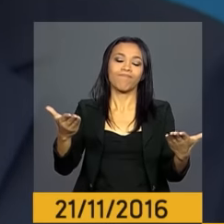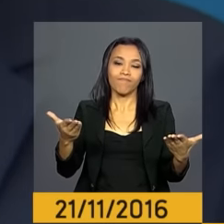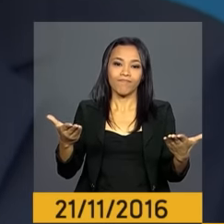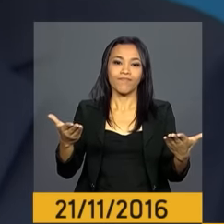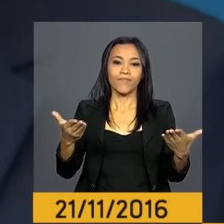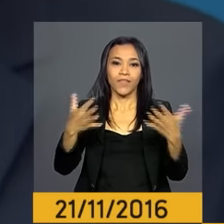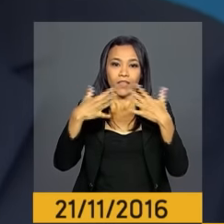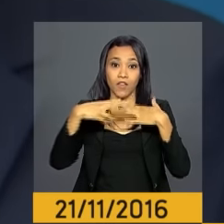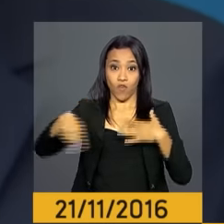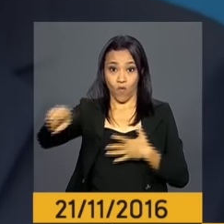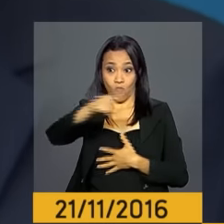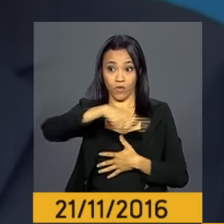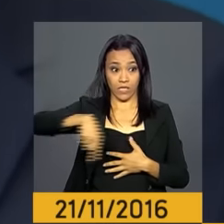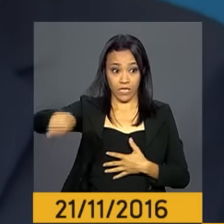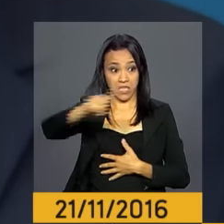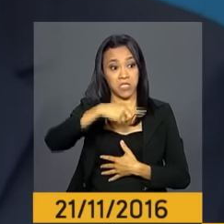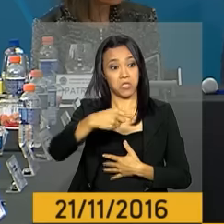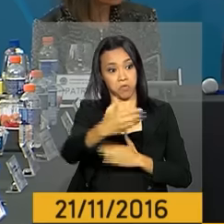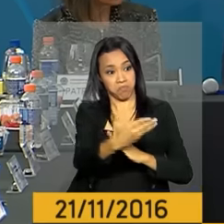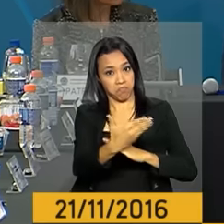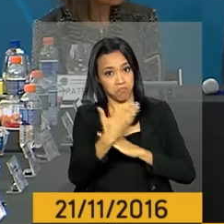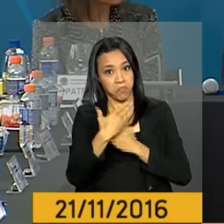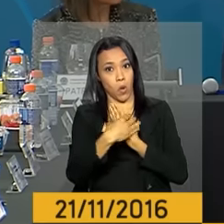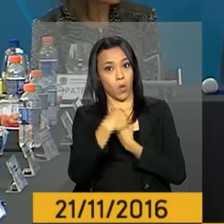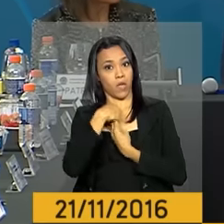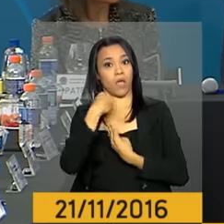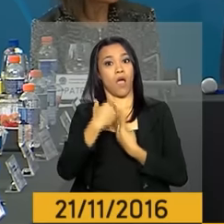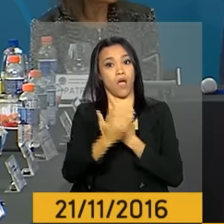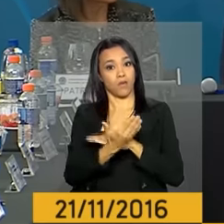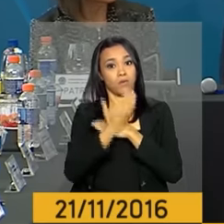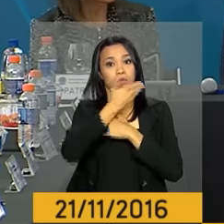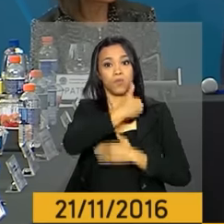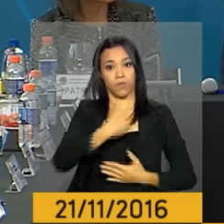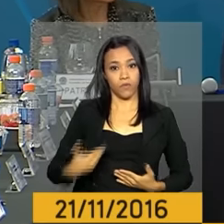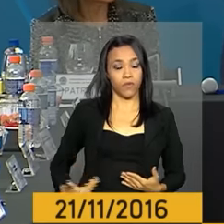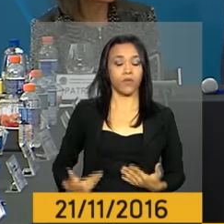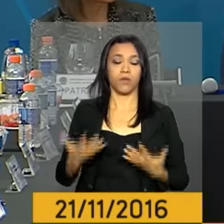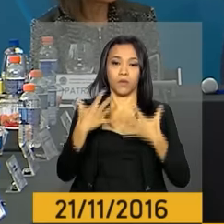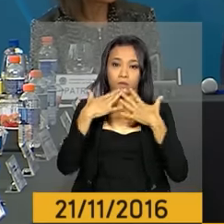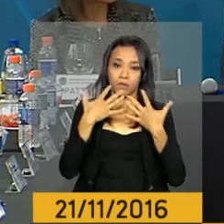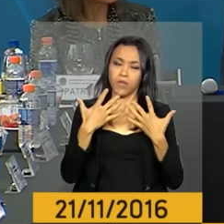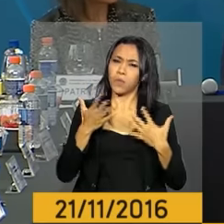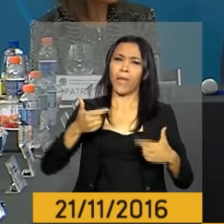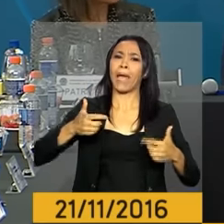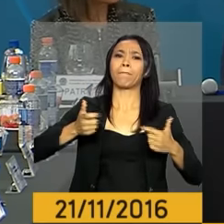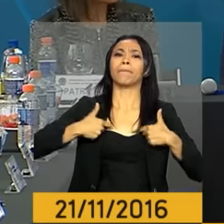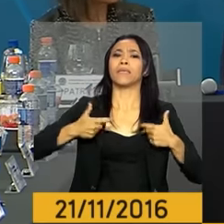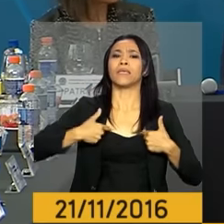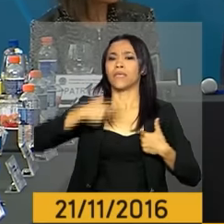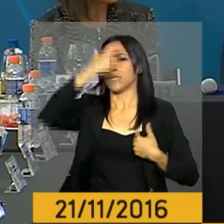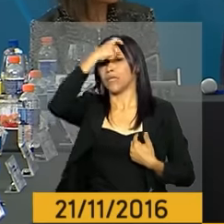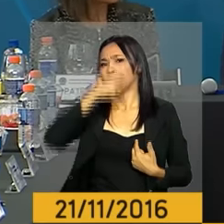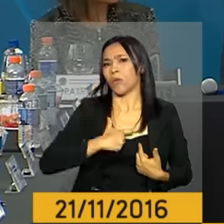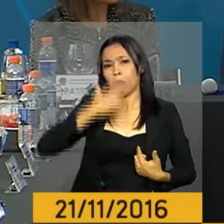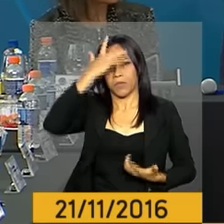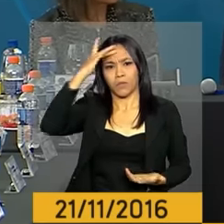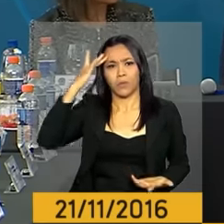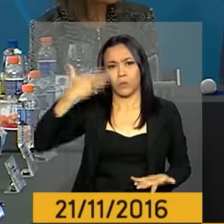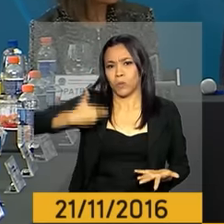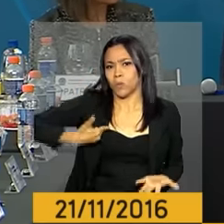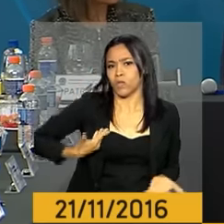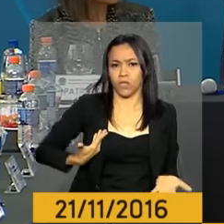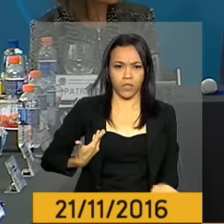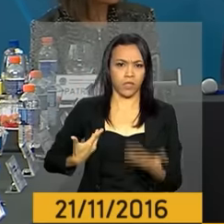da sociedade estão dando ao governo. É uma atenção especialíssima ao governo federal, não é a mim, especialmente, ao Meredes, ao Padilha,